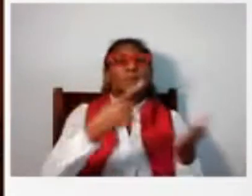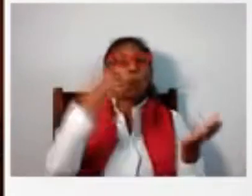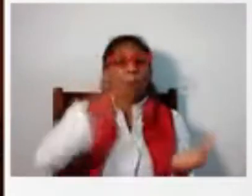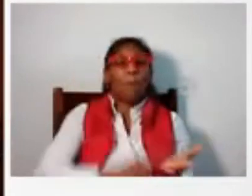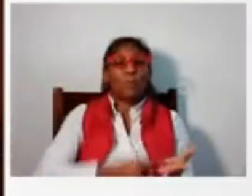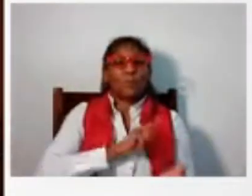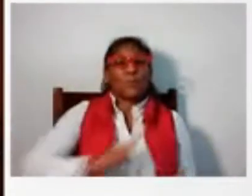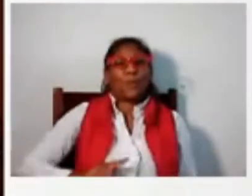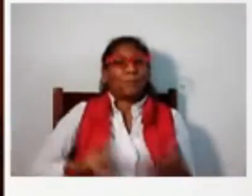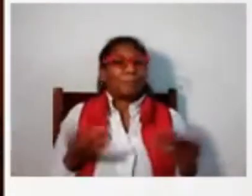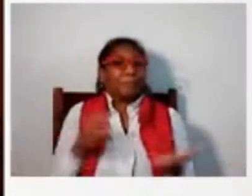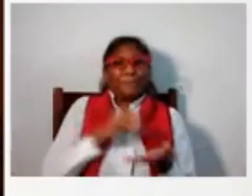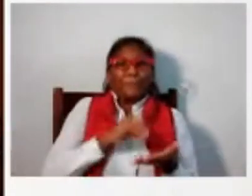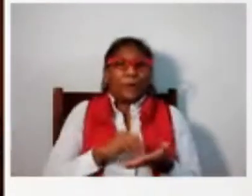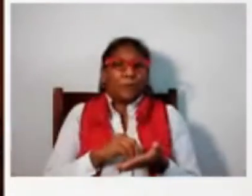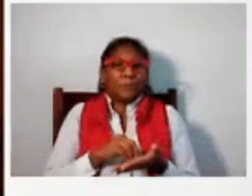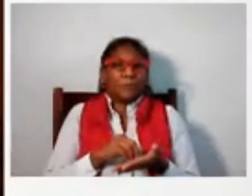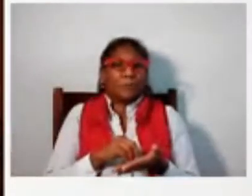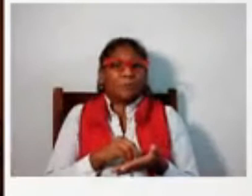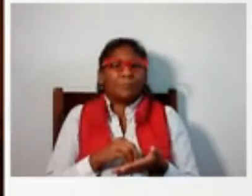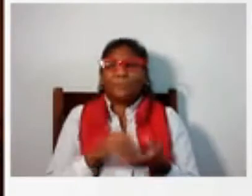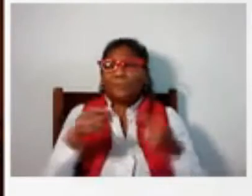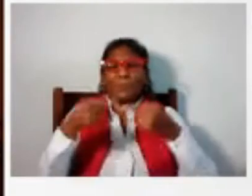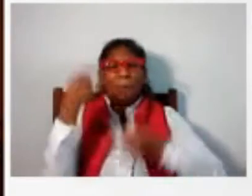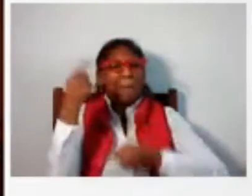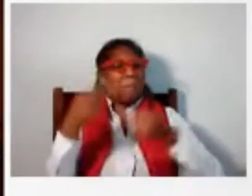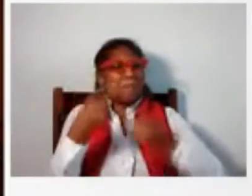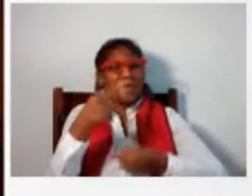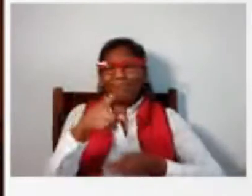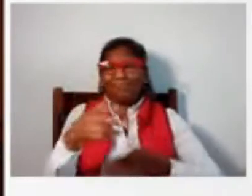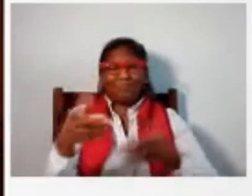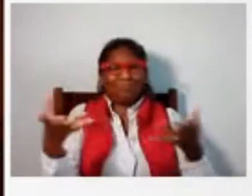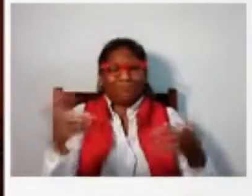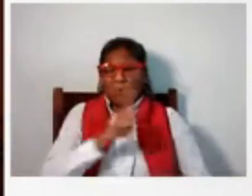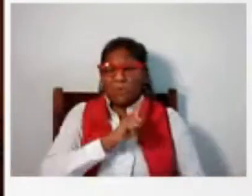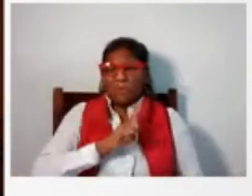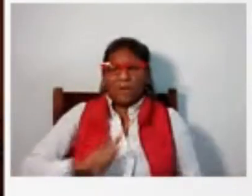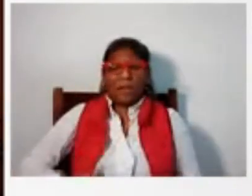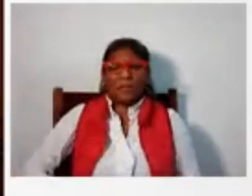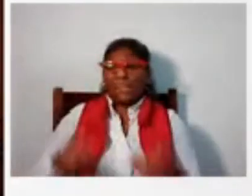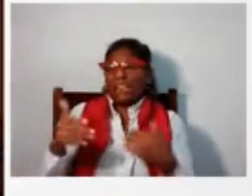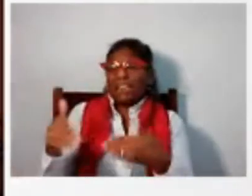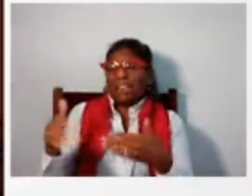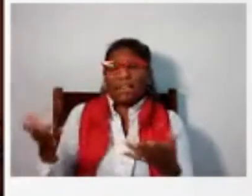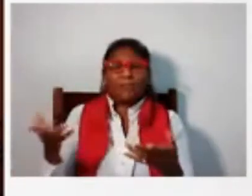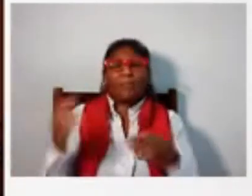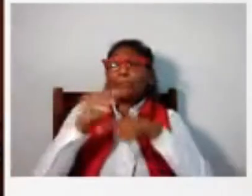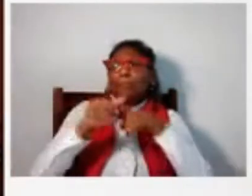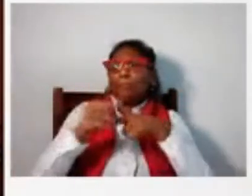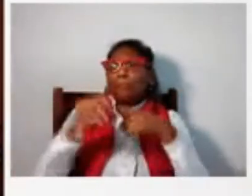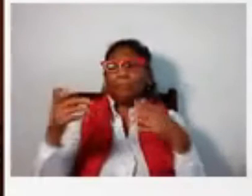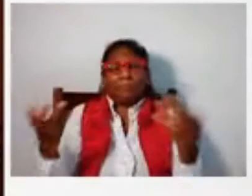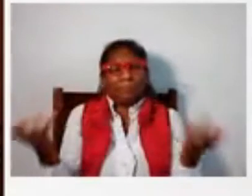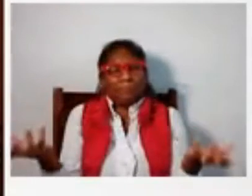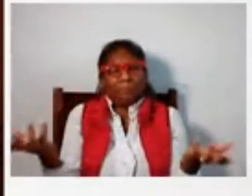governo do Estado. Não faz nenhum sentido pensar que um governador fosse, talvez, masoquista de